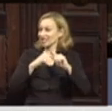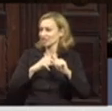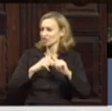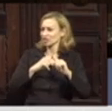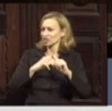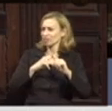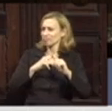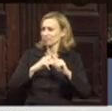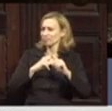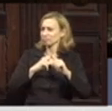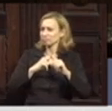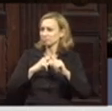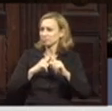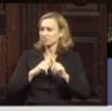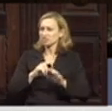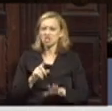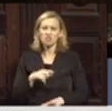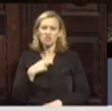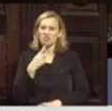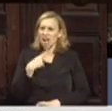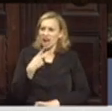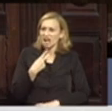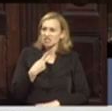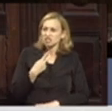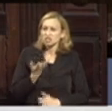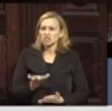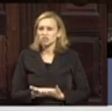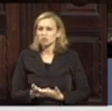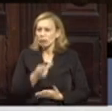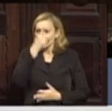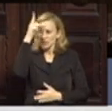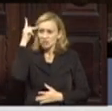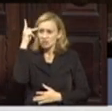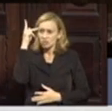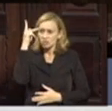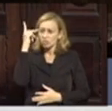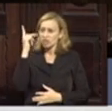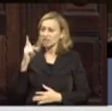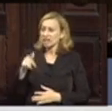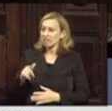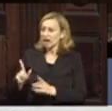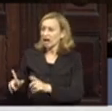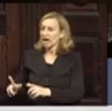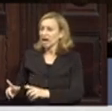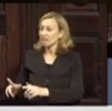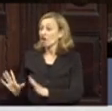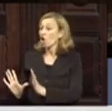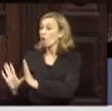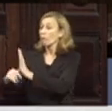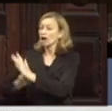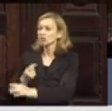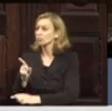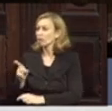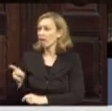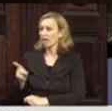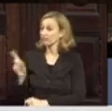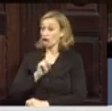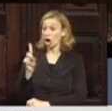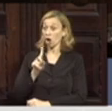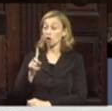a ler os jornais, nos desesperamos, porque 2 crianças foram mortas e um adolescente.